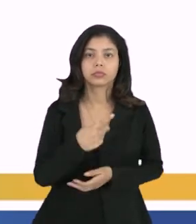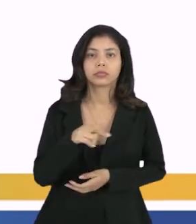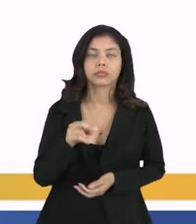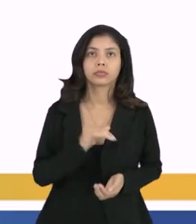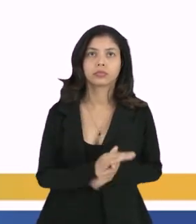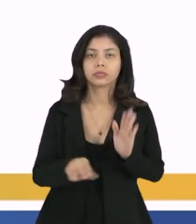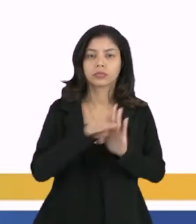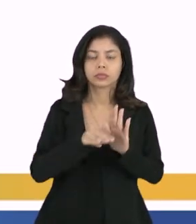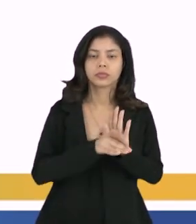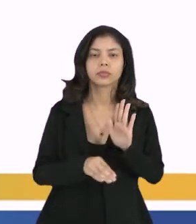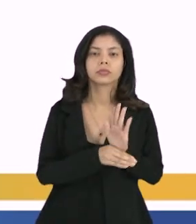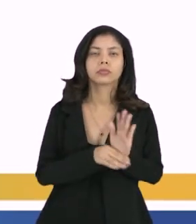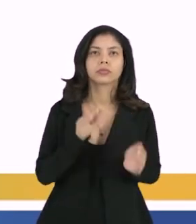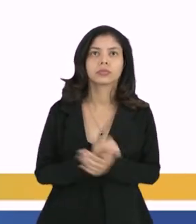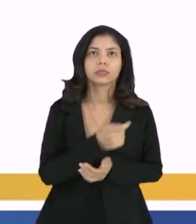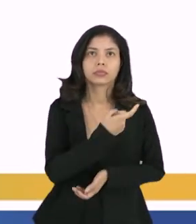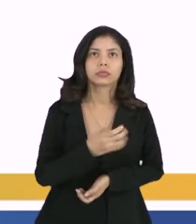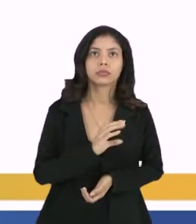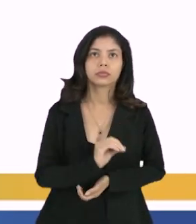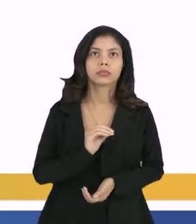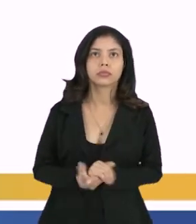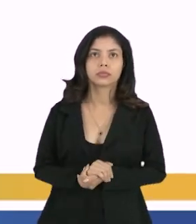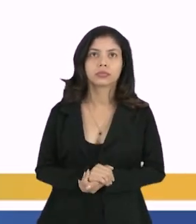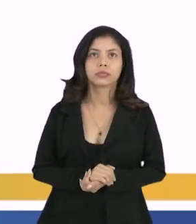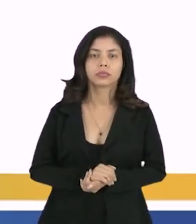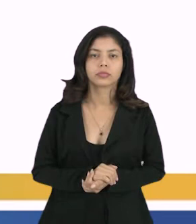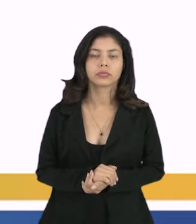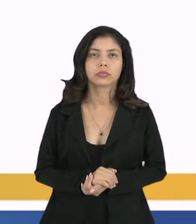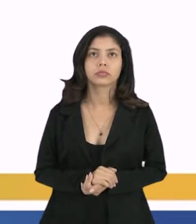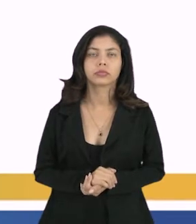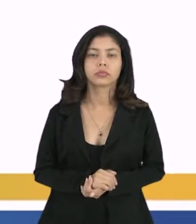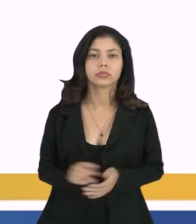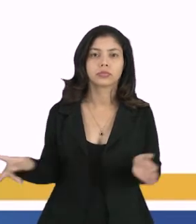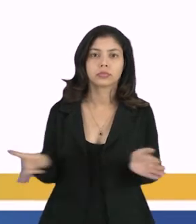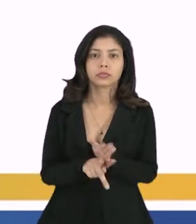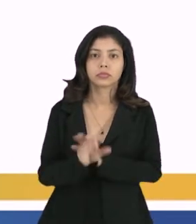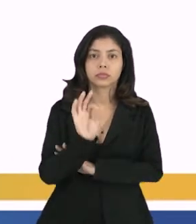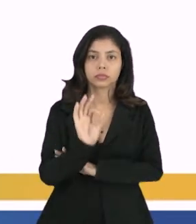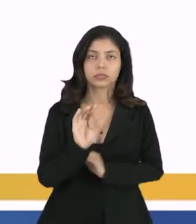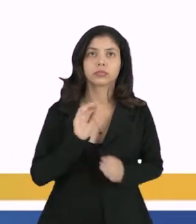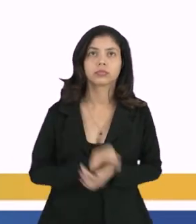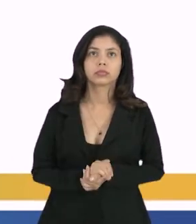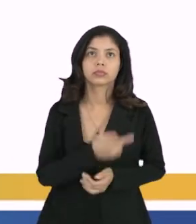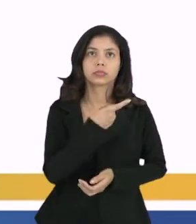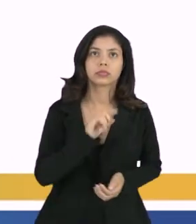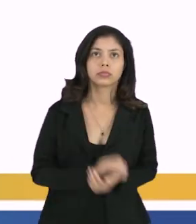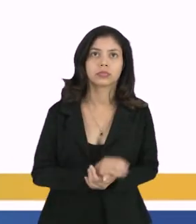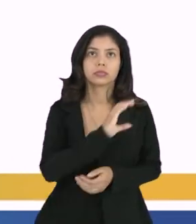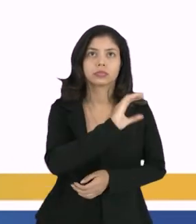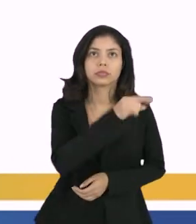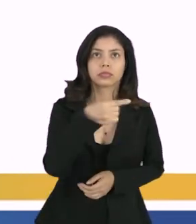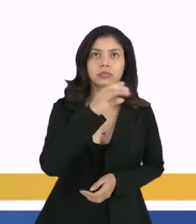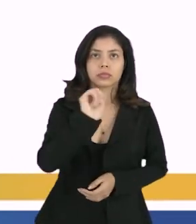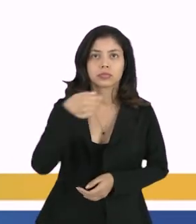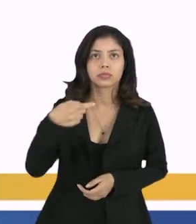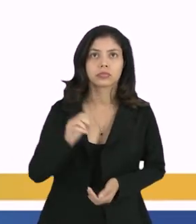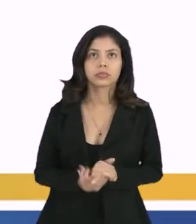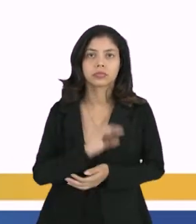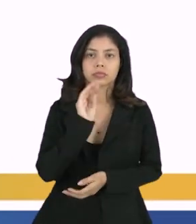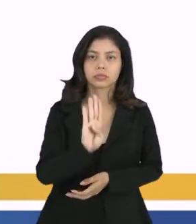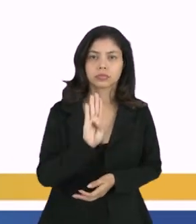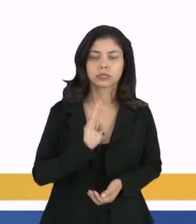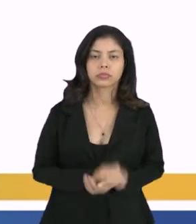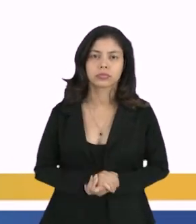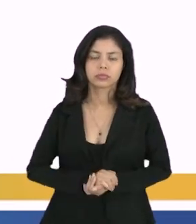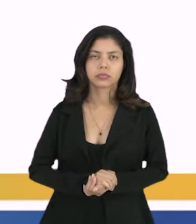o par ordenado x0, componente x, e c menos ax0 sobre b, essa fração